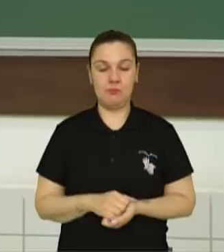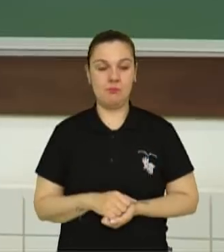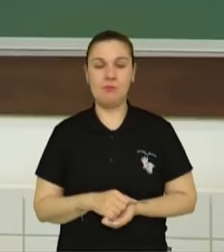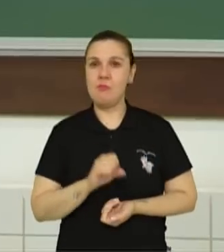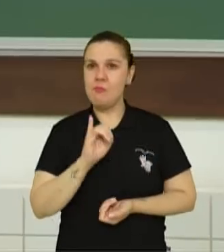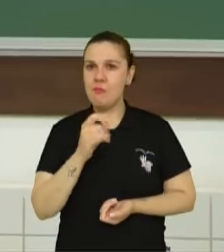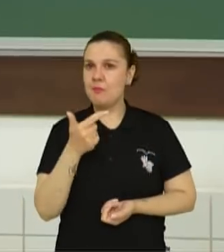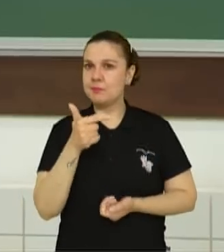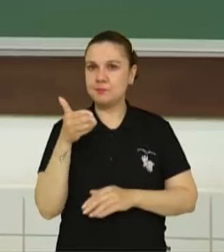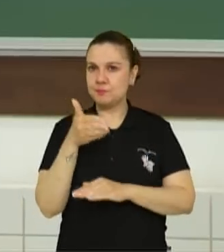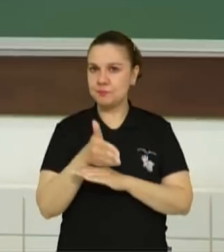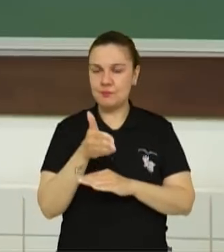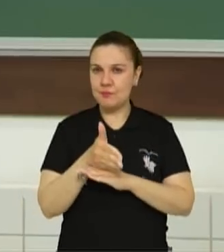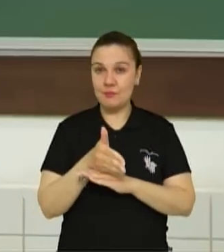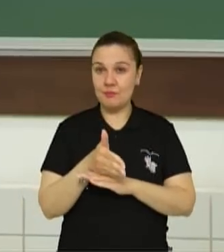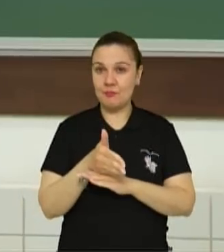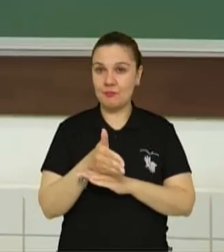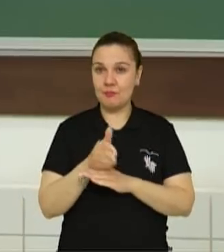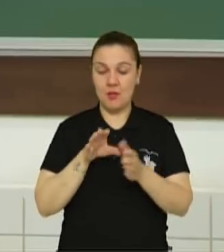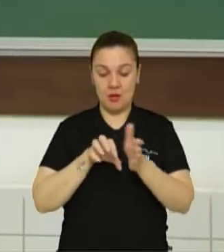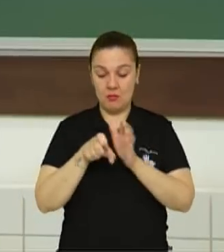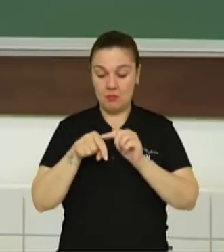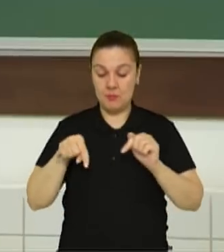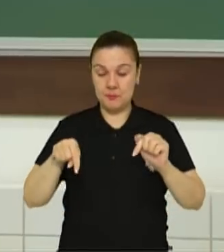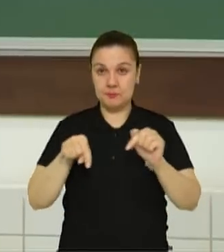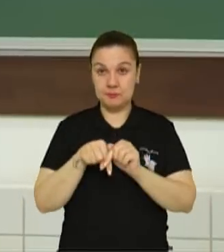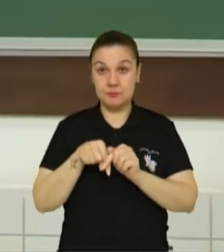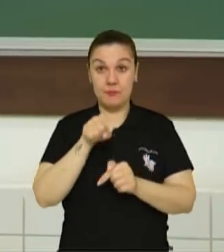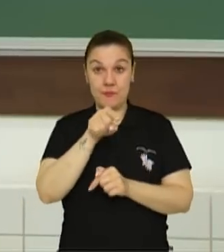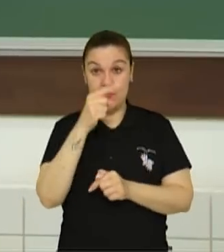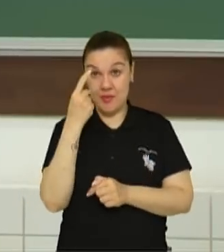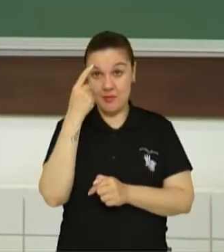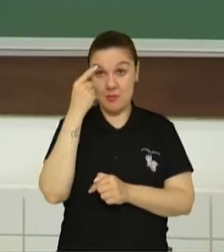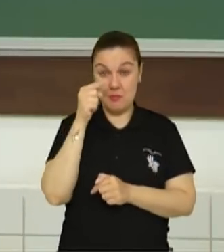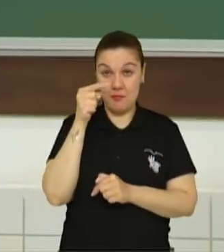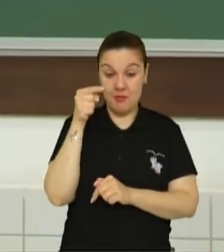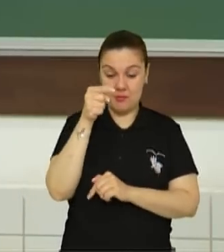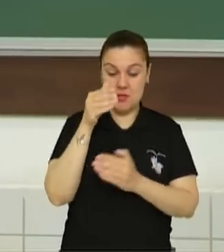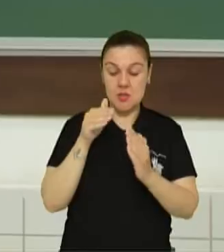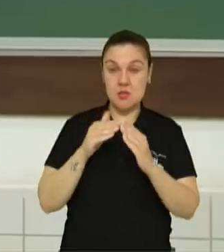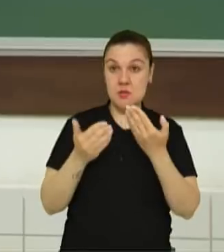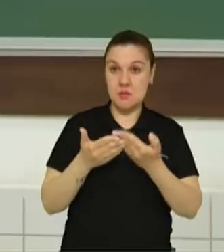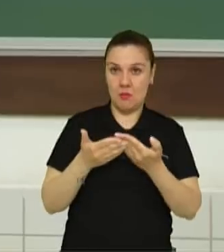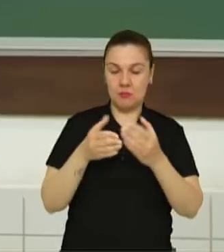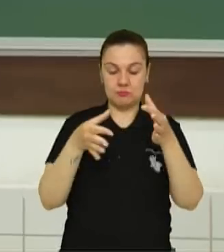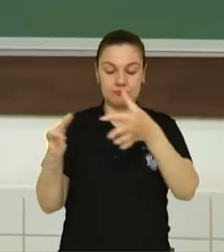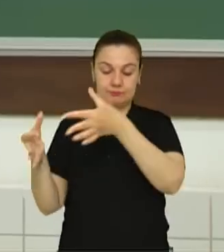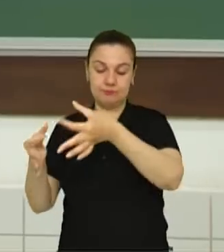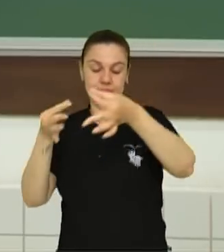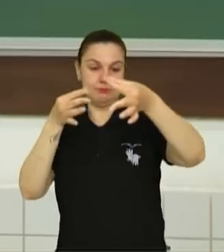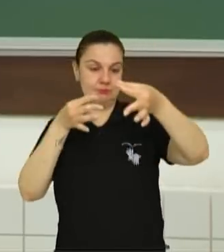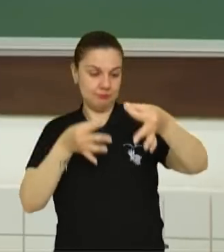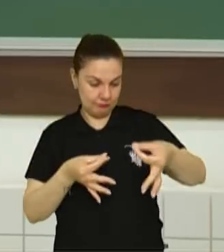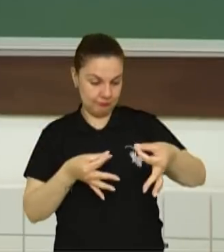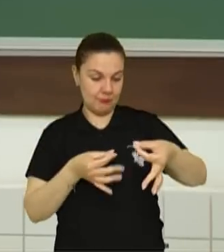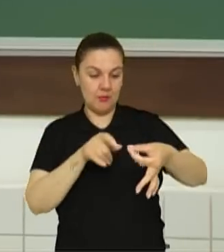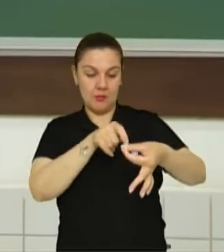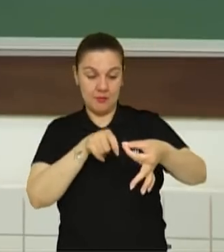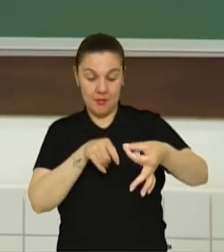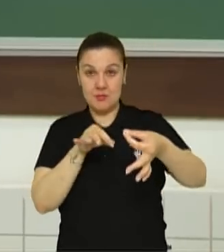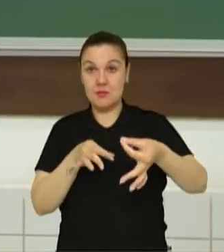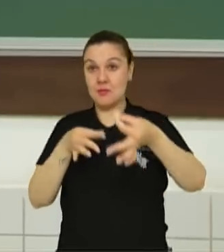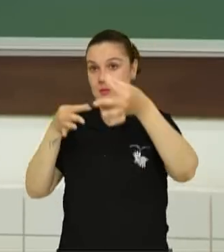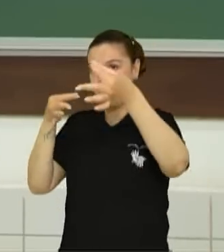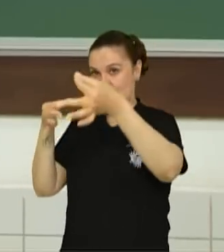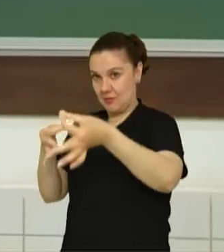não tem acesso ao Classroom por algum motivo, lembre-se de ir até o seu colégio e retirar as atividades no dia programado.